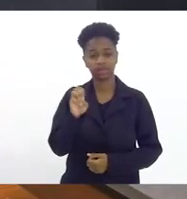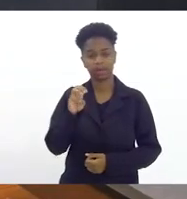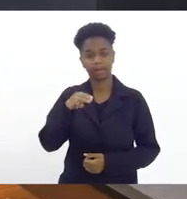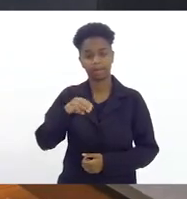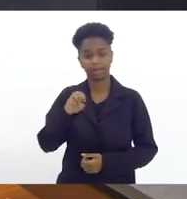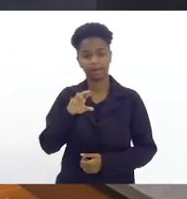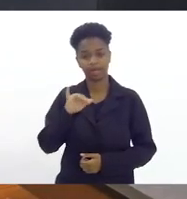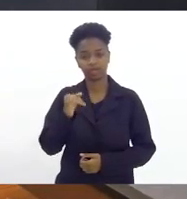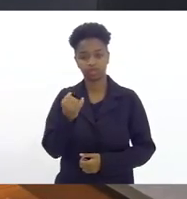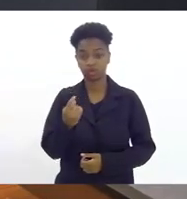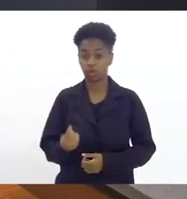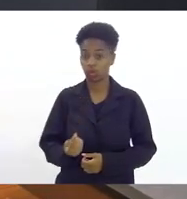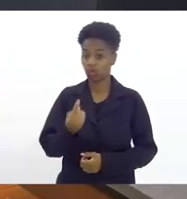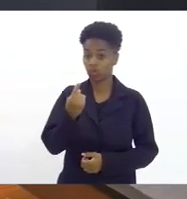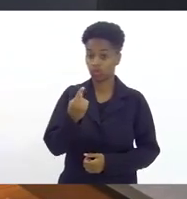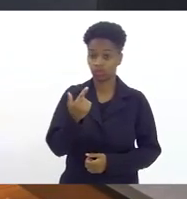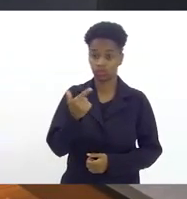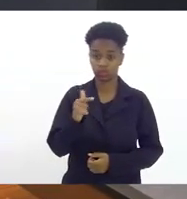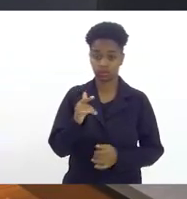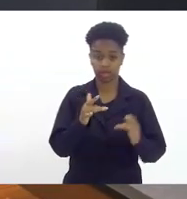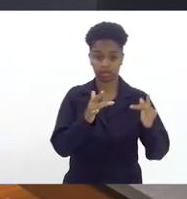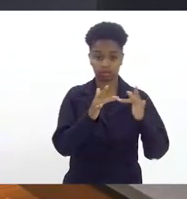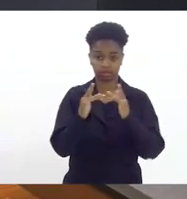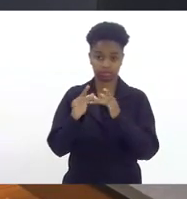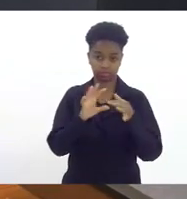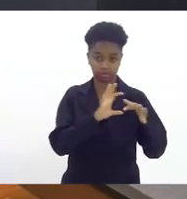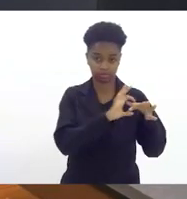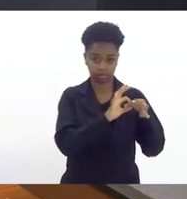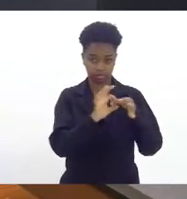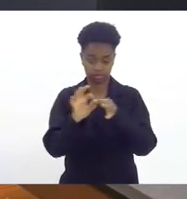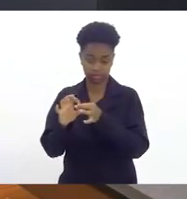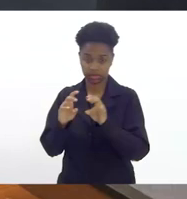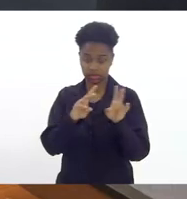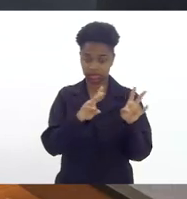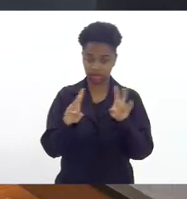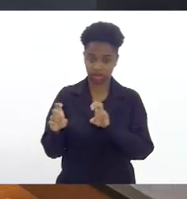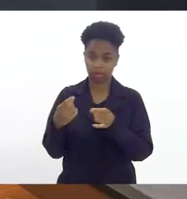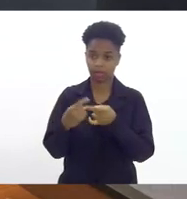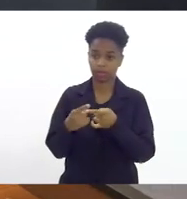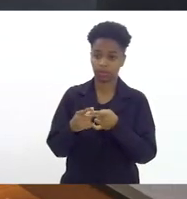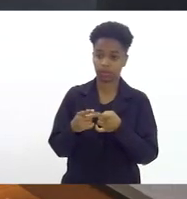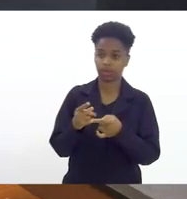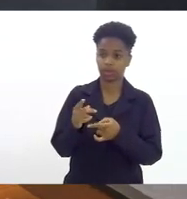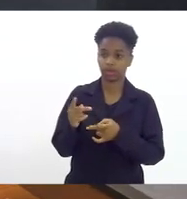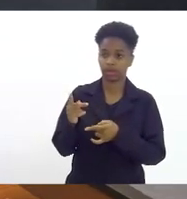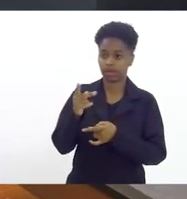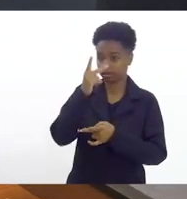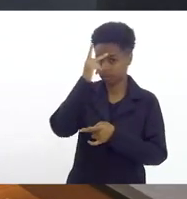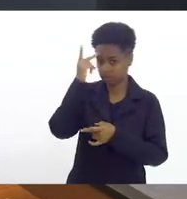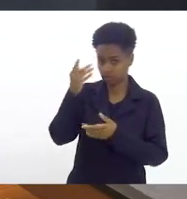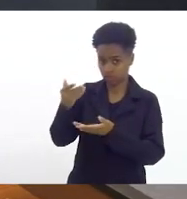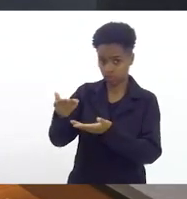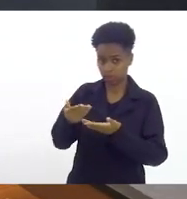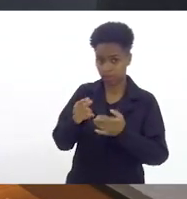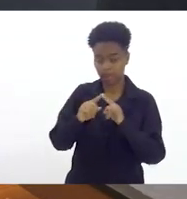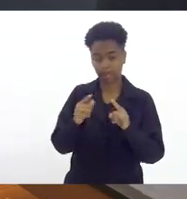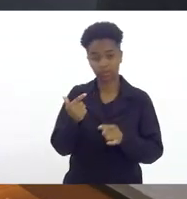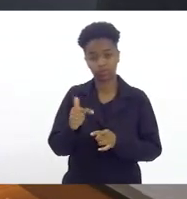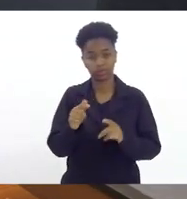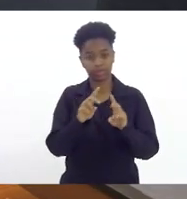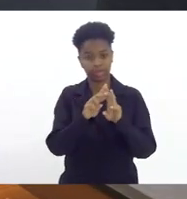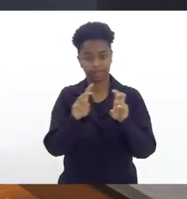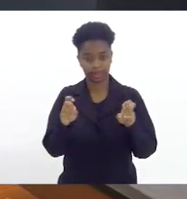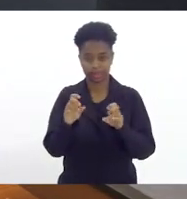não tá aqui conectado aos temas que a gente Recebeu o convite mas não tinha exatamente os temas